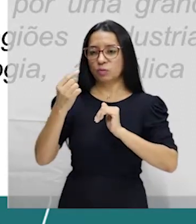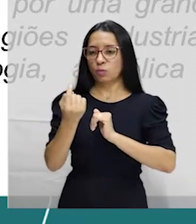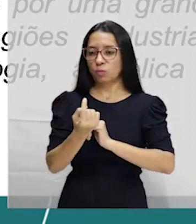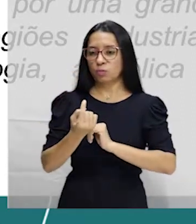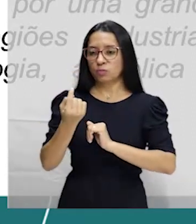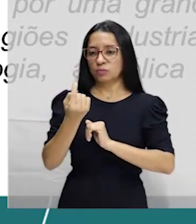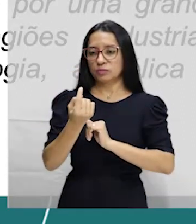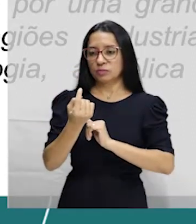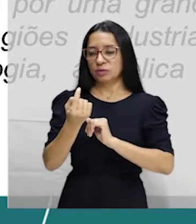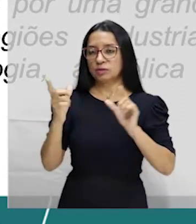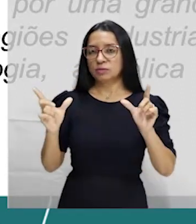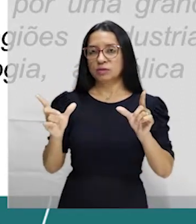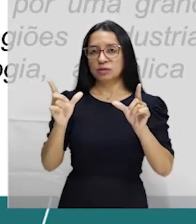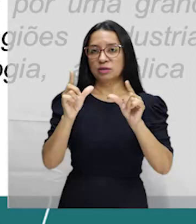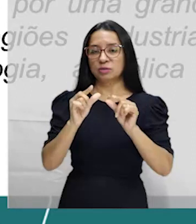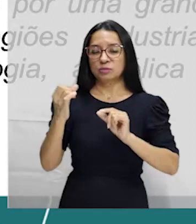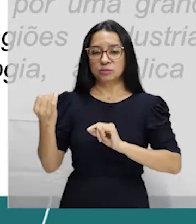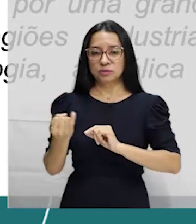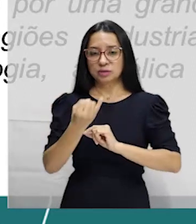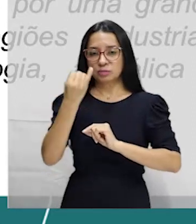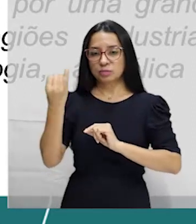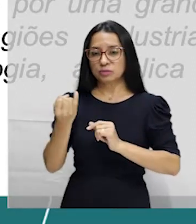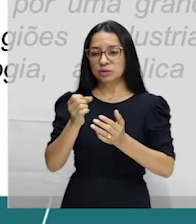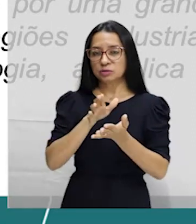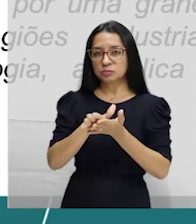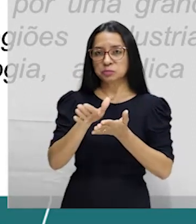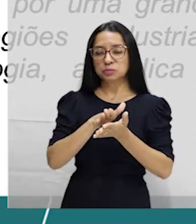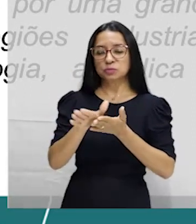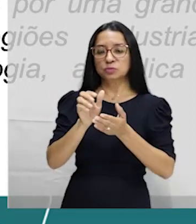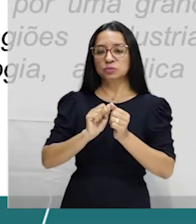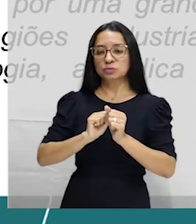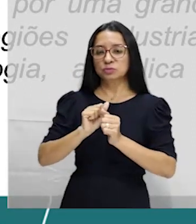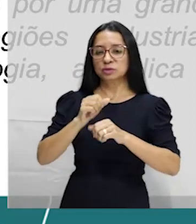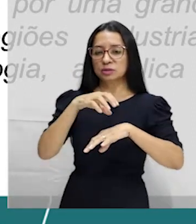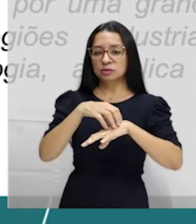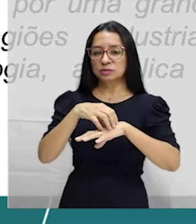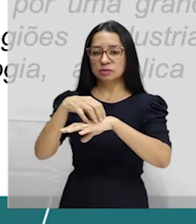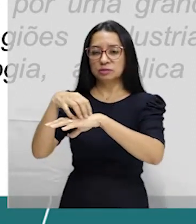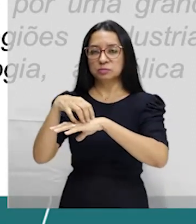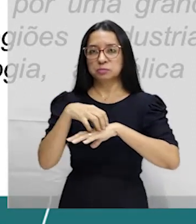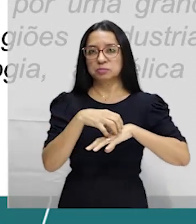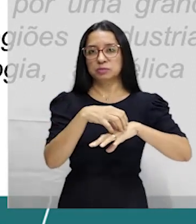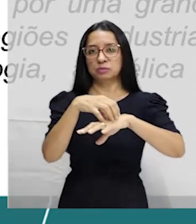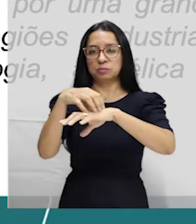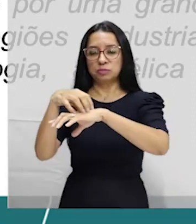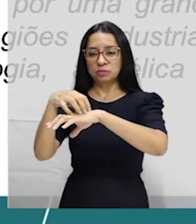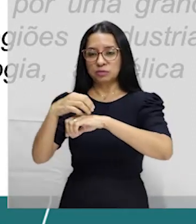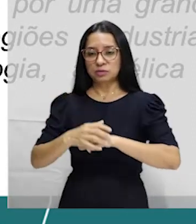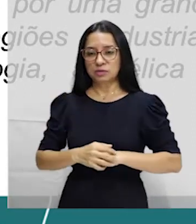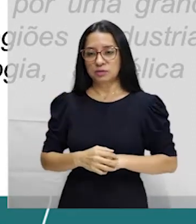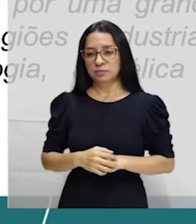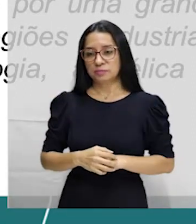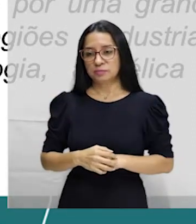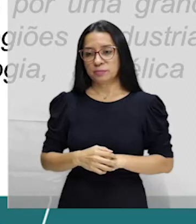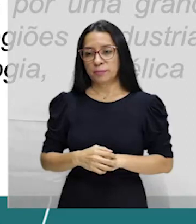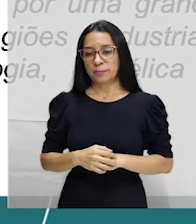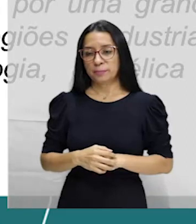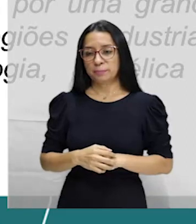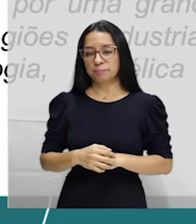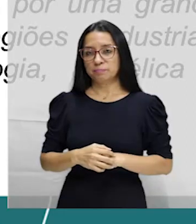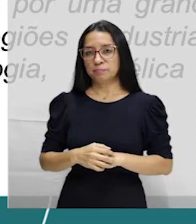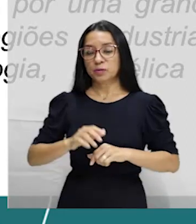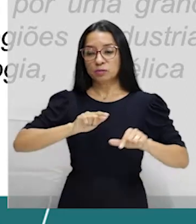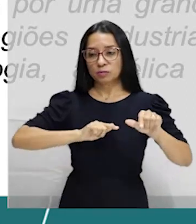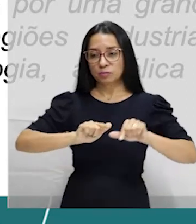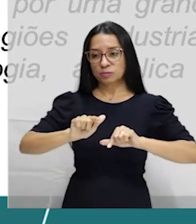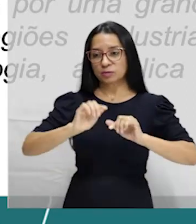lado, mão de obra científica e técnicos altamente qualificados e intensos investimentos de